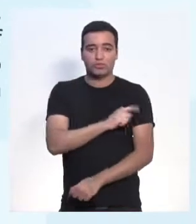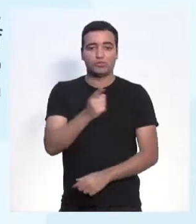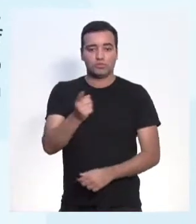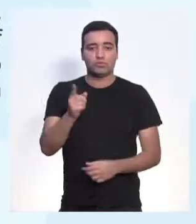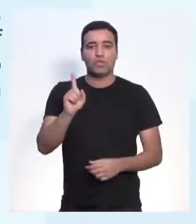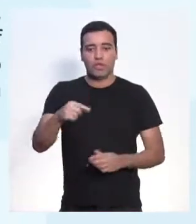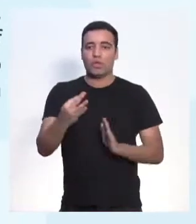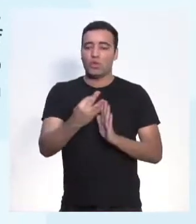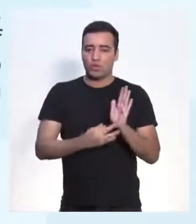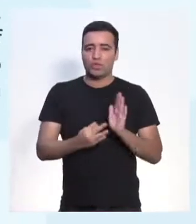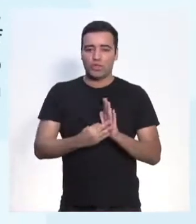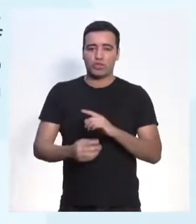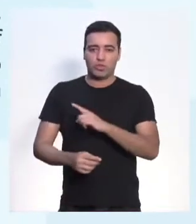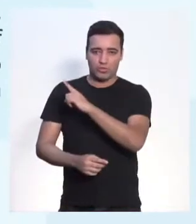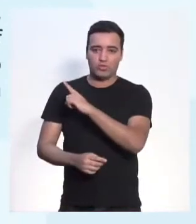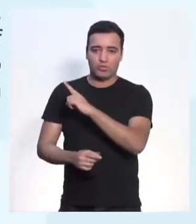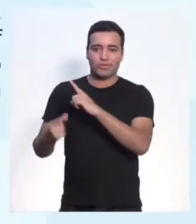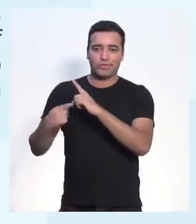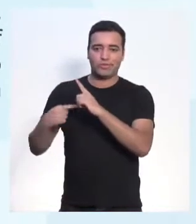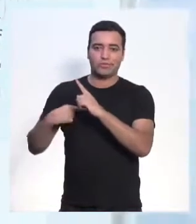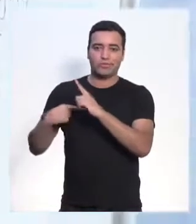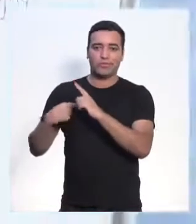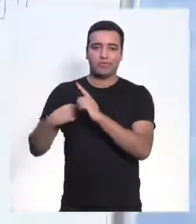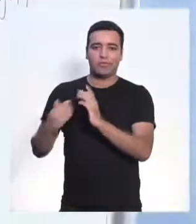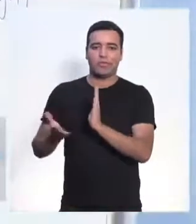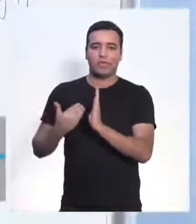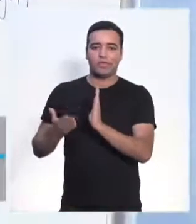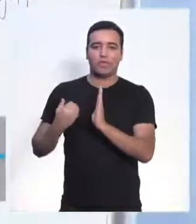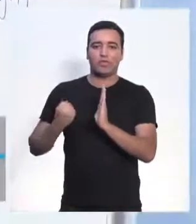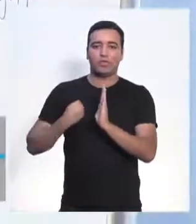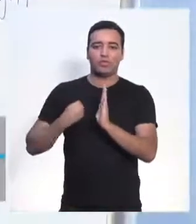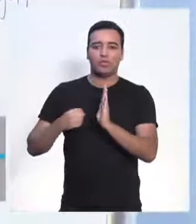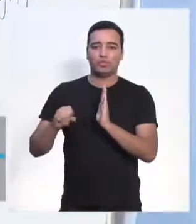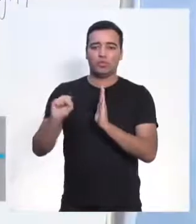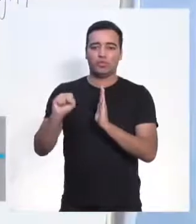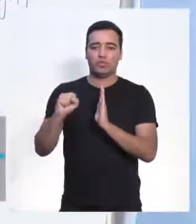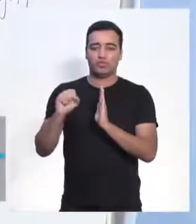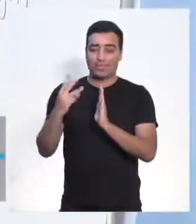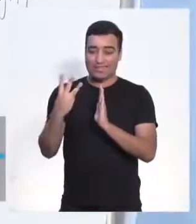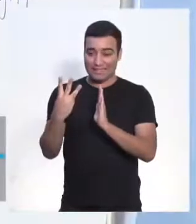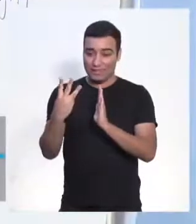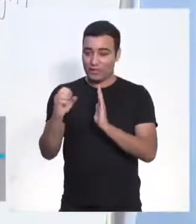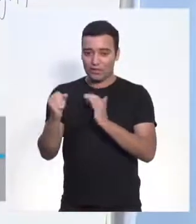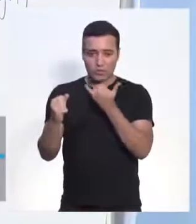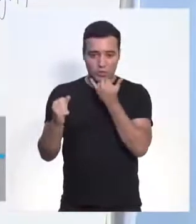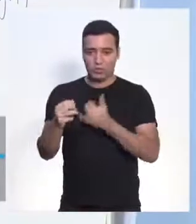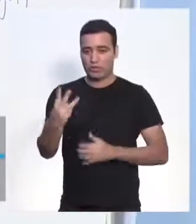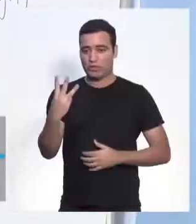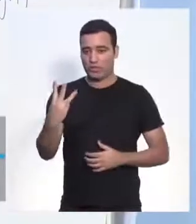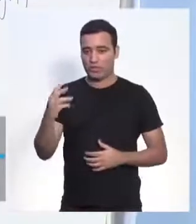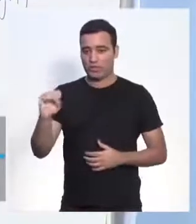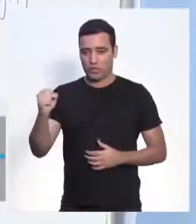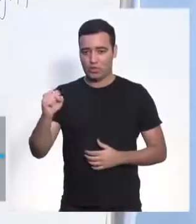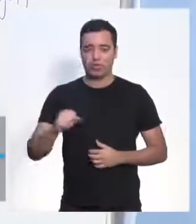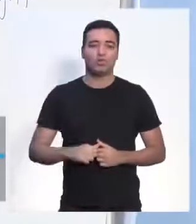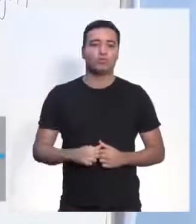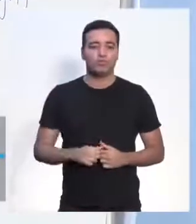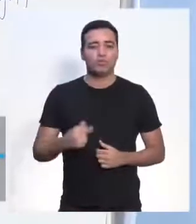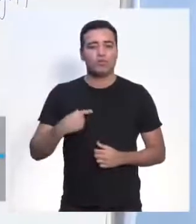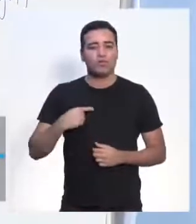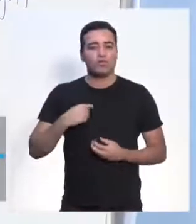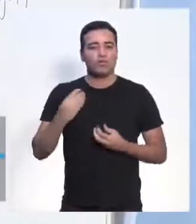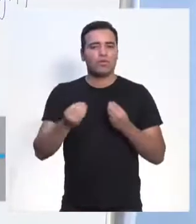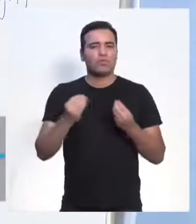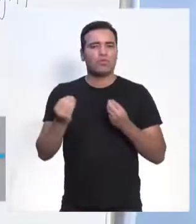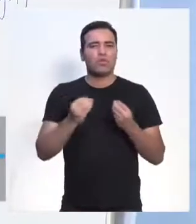Então esse texto está lá na página 38, certo? Vamos agora trabalhar um pouquinho mais de estruturas. Aí vocês